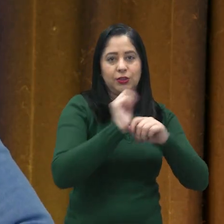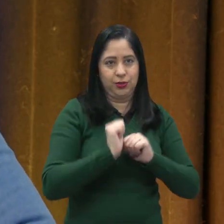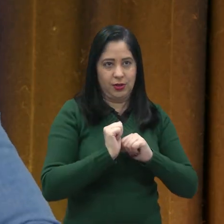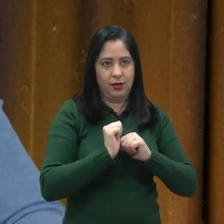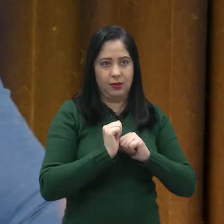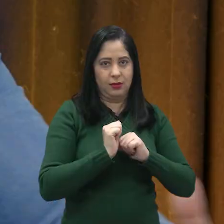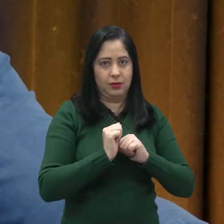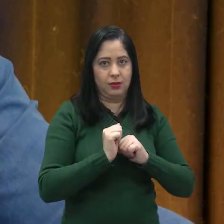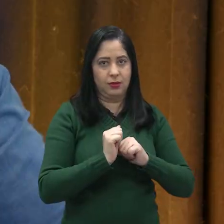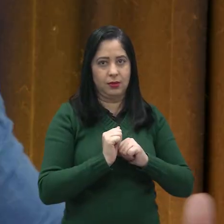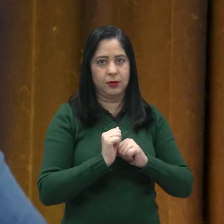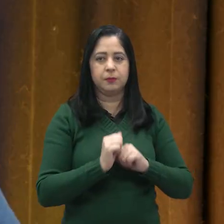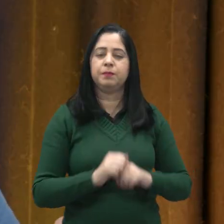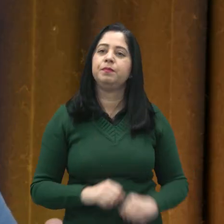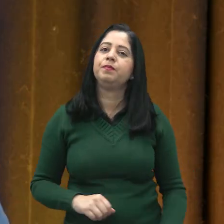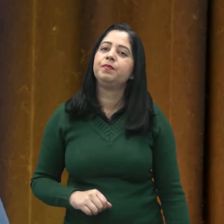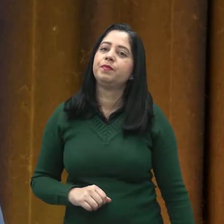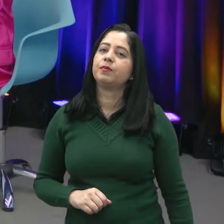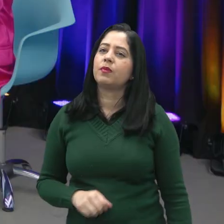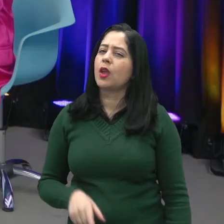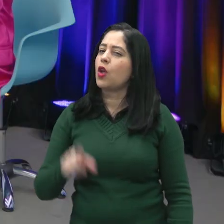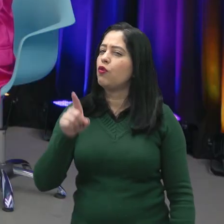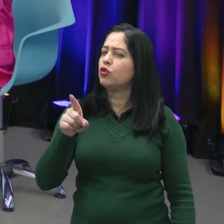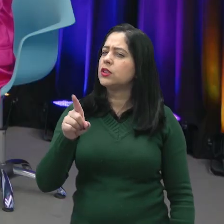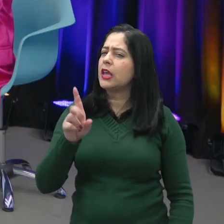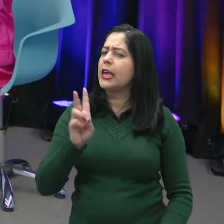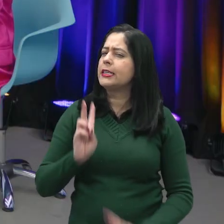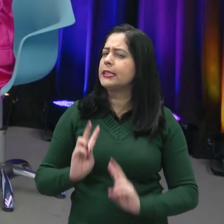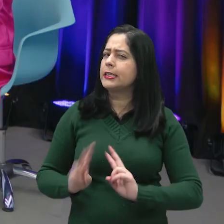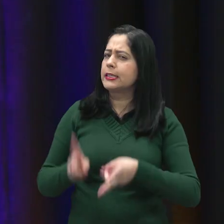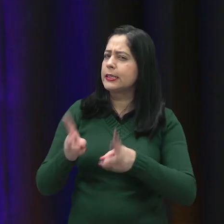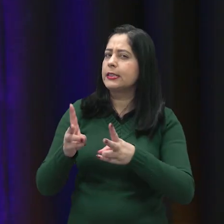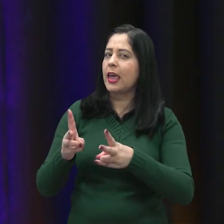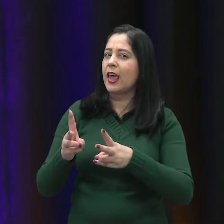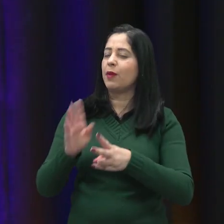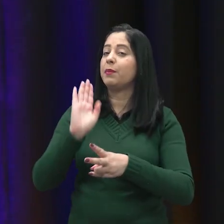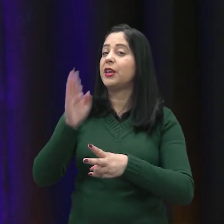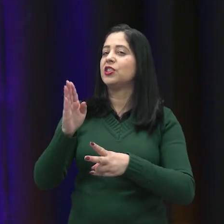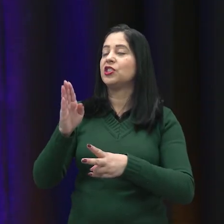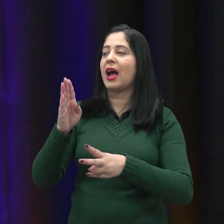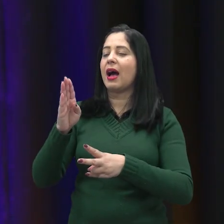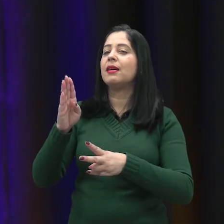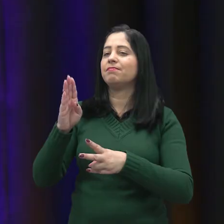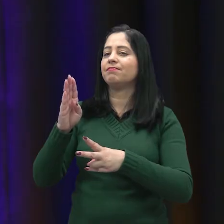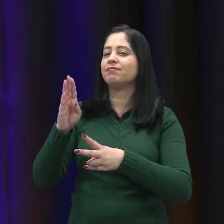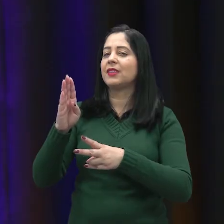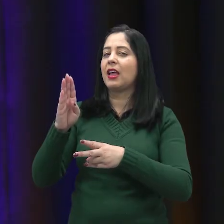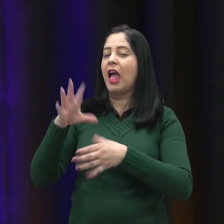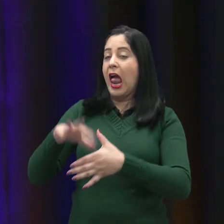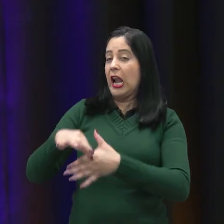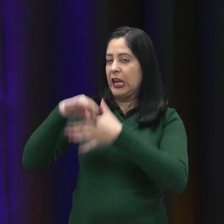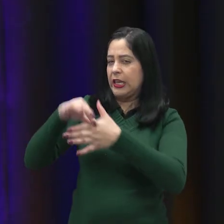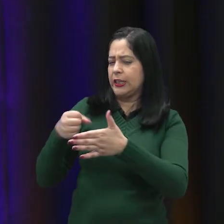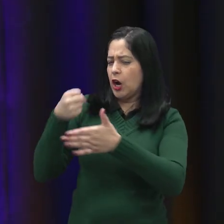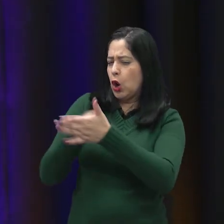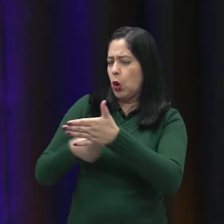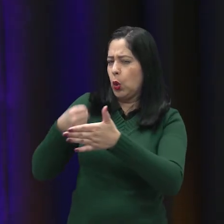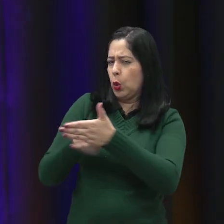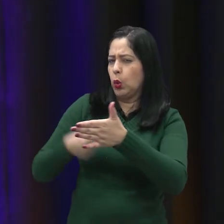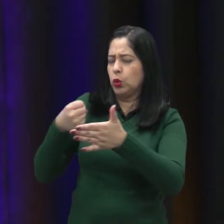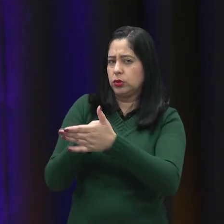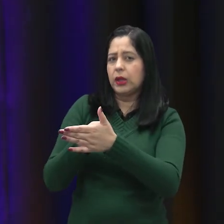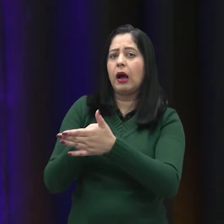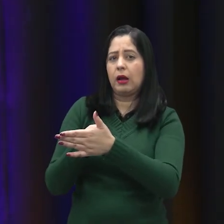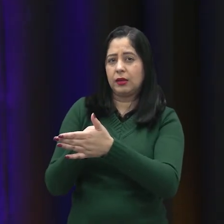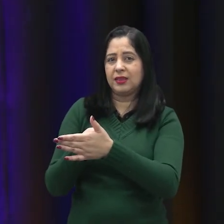conseguiu ampliar esse trabalho. E o Marcão sempre teve essa veia de liderança e de batalhar pela minoria, porque eu sou da mesma época